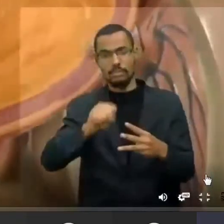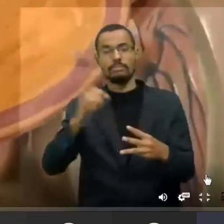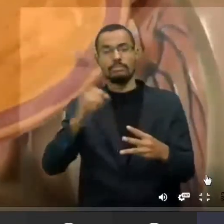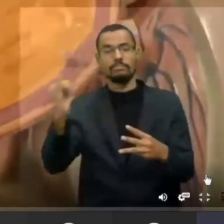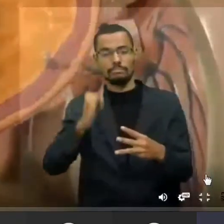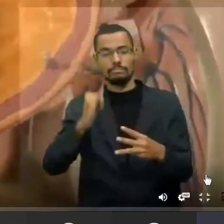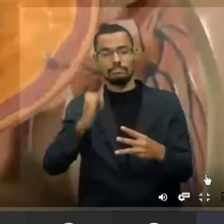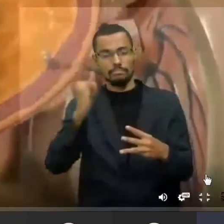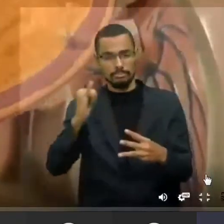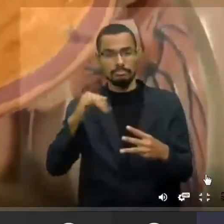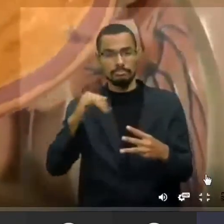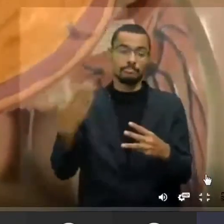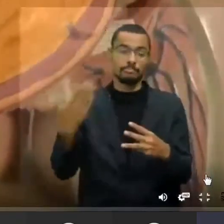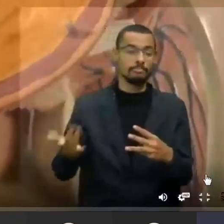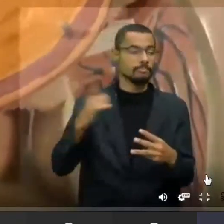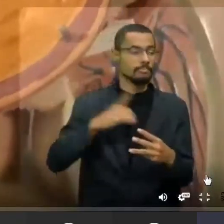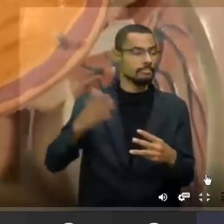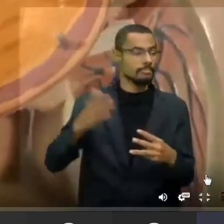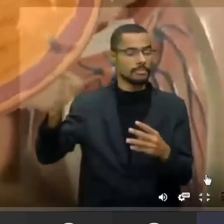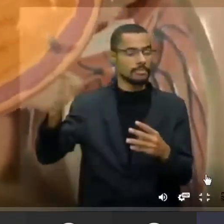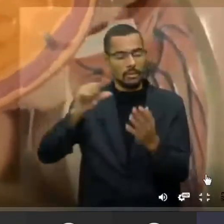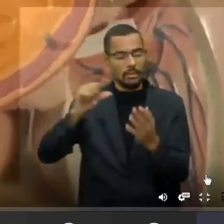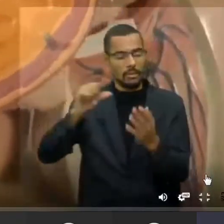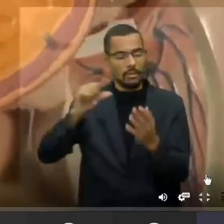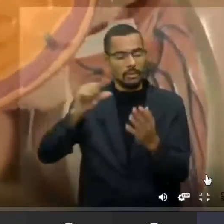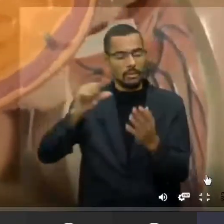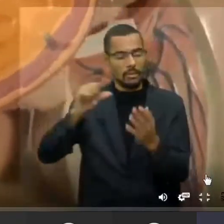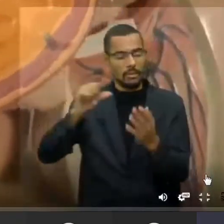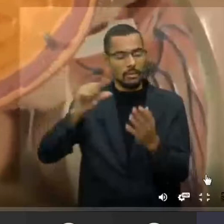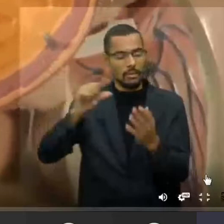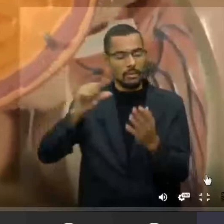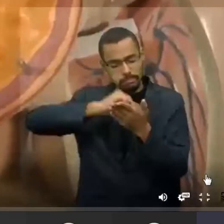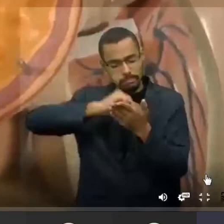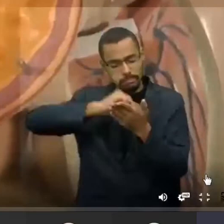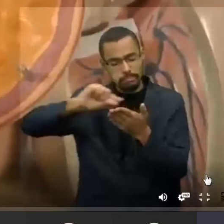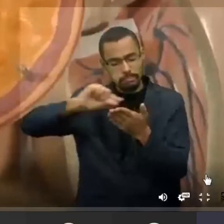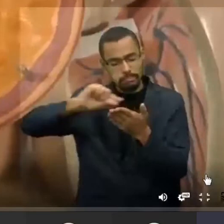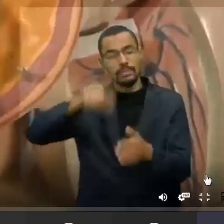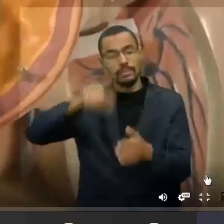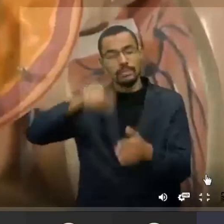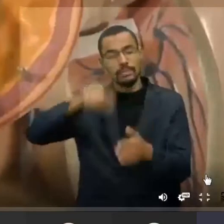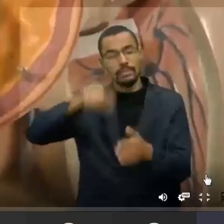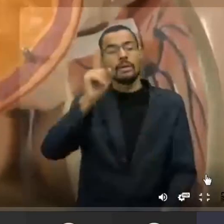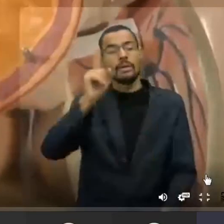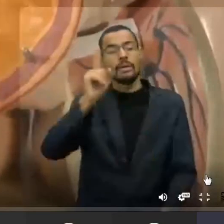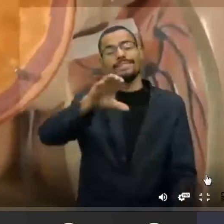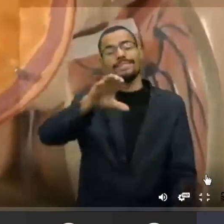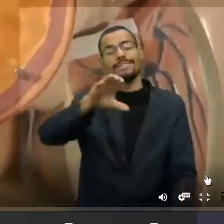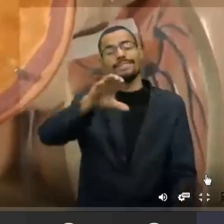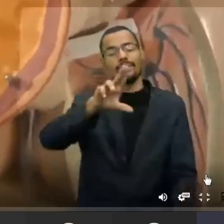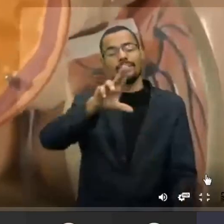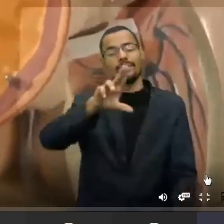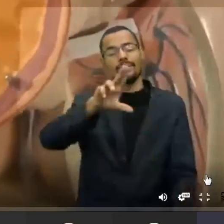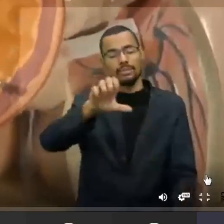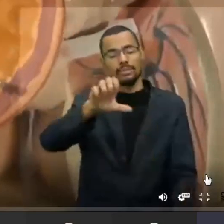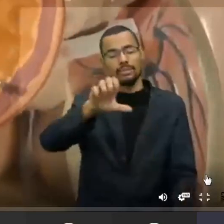musculares. Nas porções das pregas é onde eu tenho as células que são produtoras de